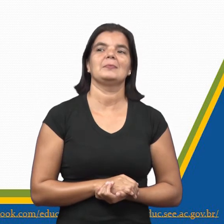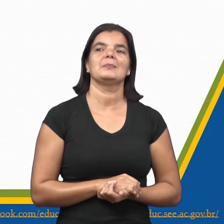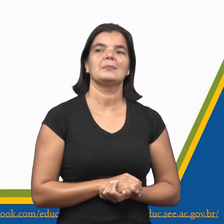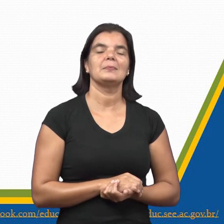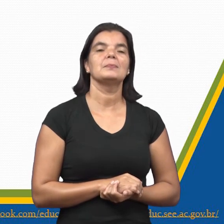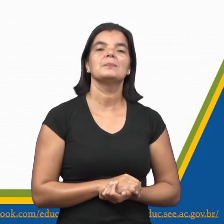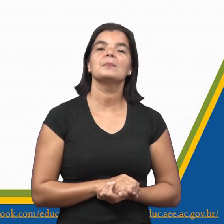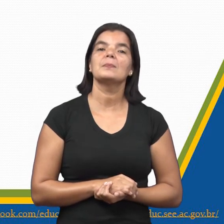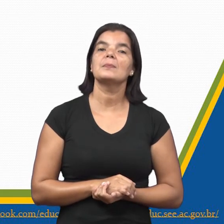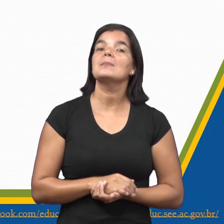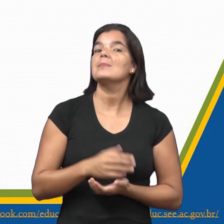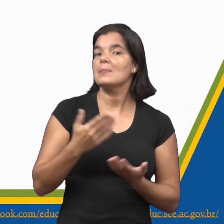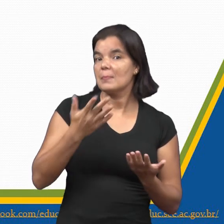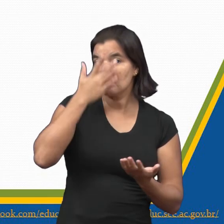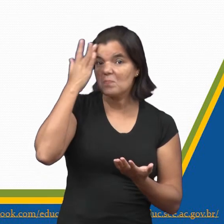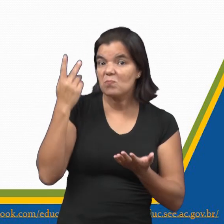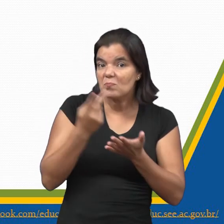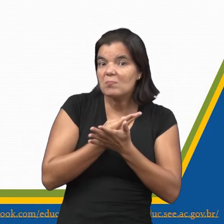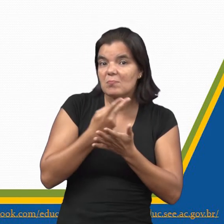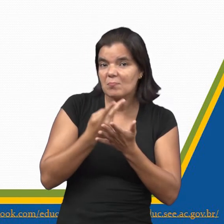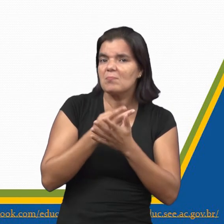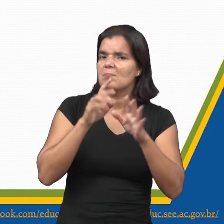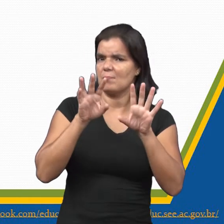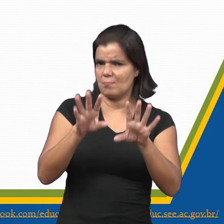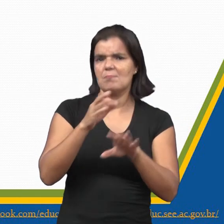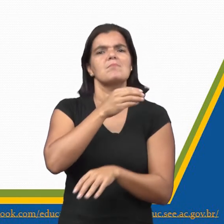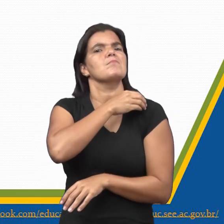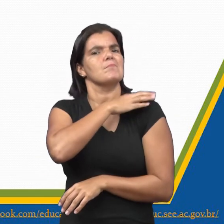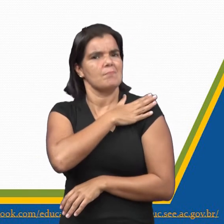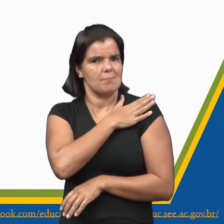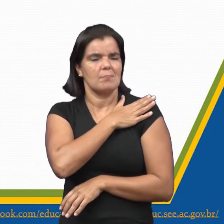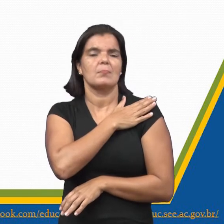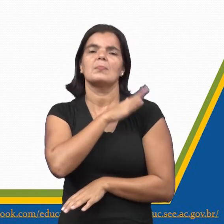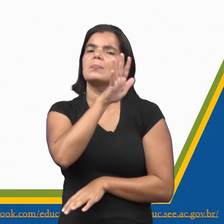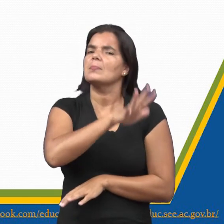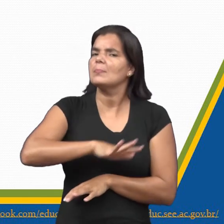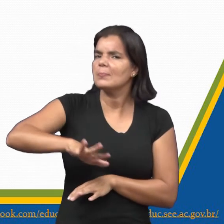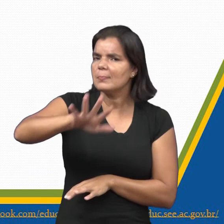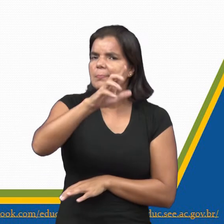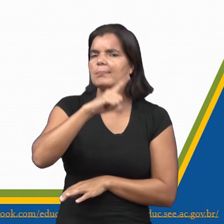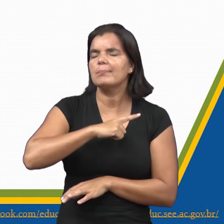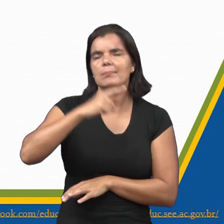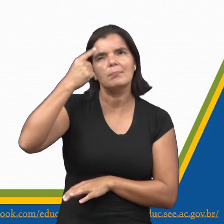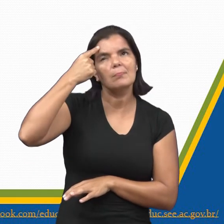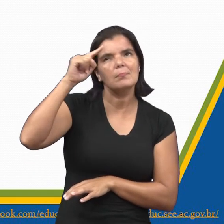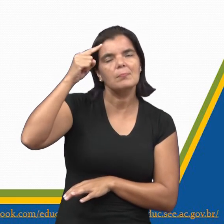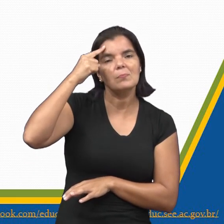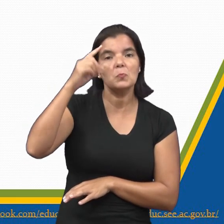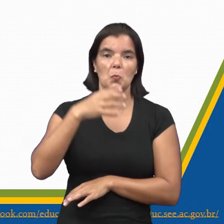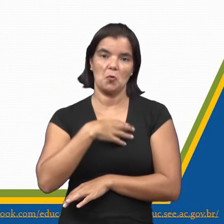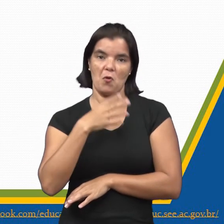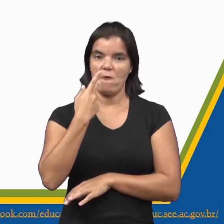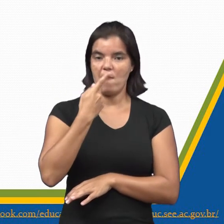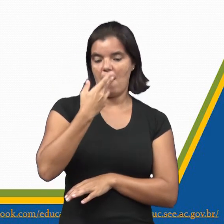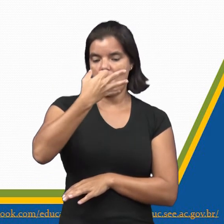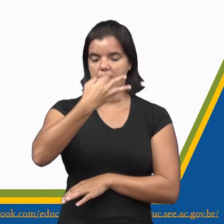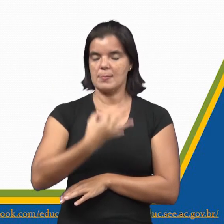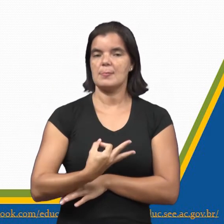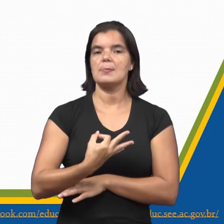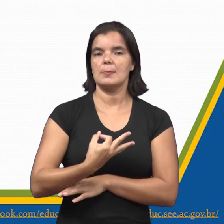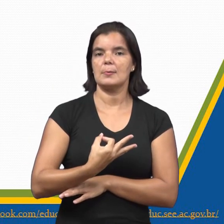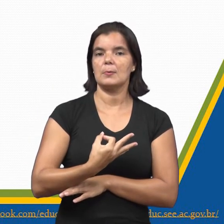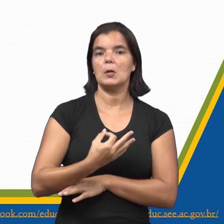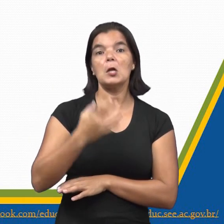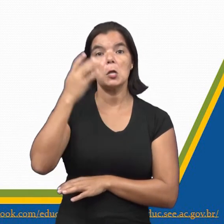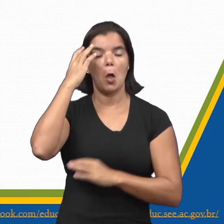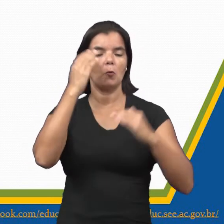estigmatizada. Quem comete esse tipo de preconceito geralmente tem a ideia de que sua maneira de falar é correta e